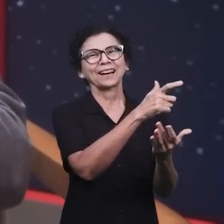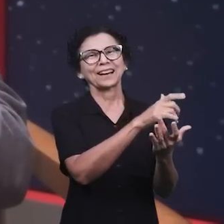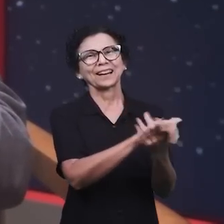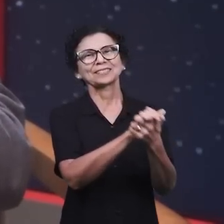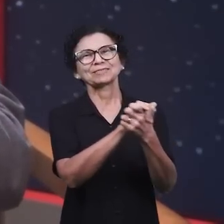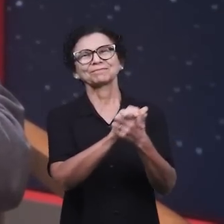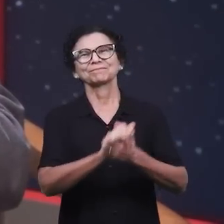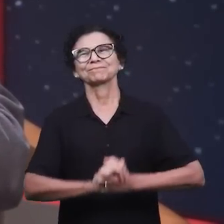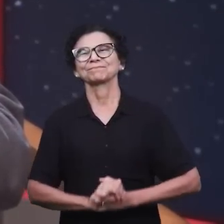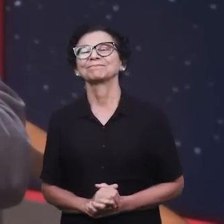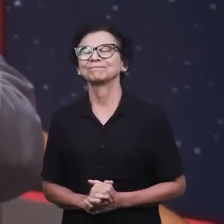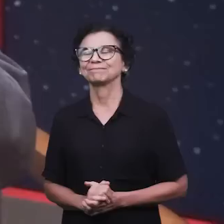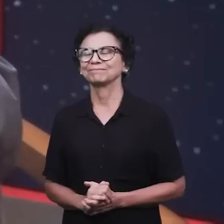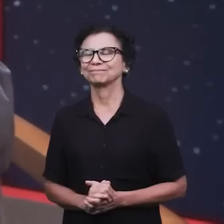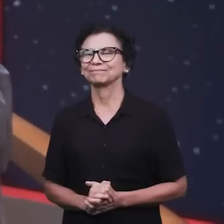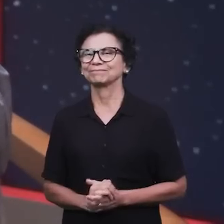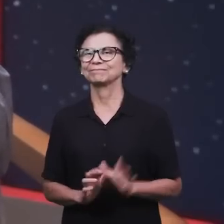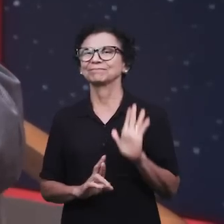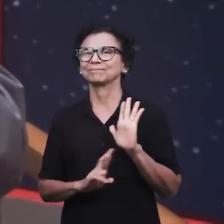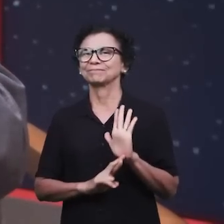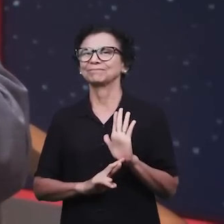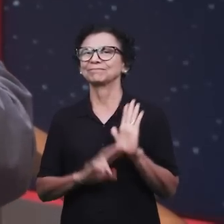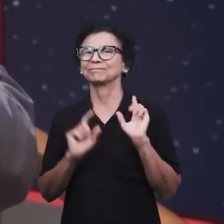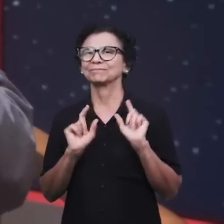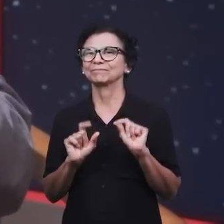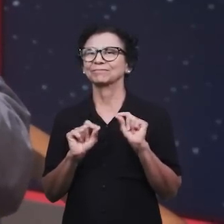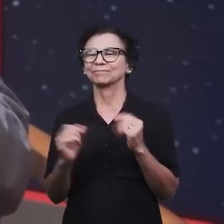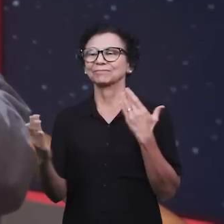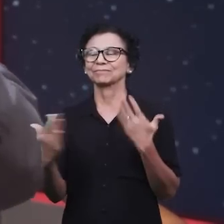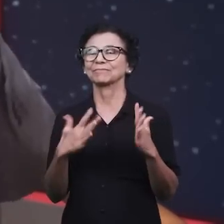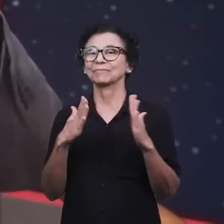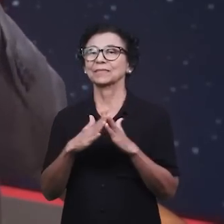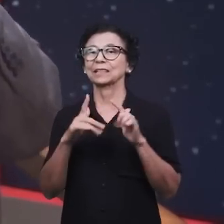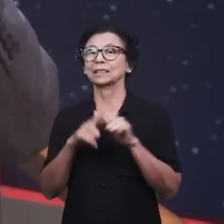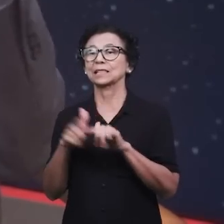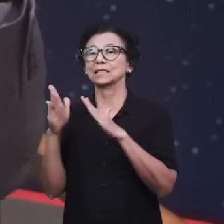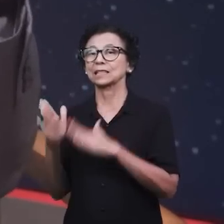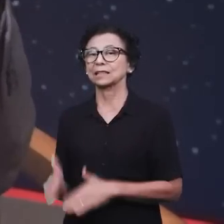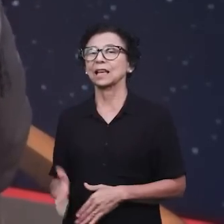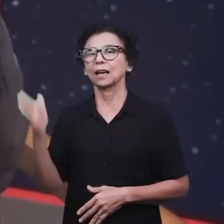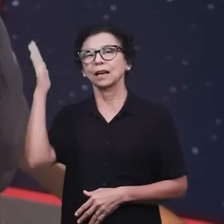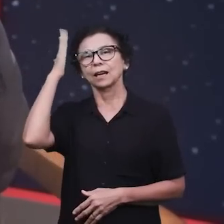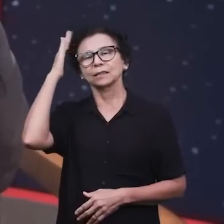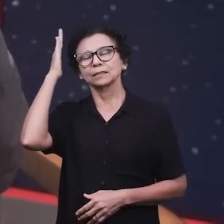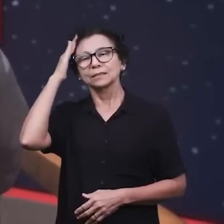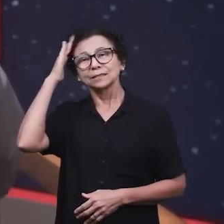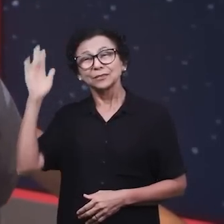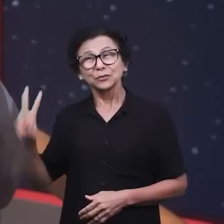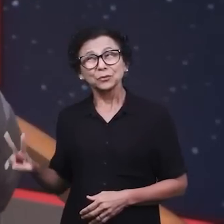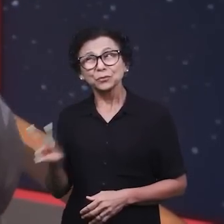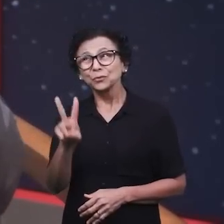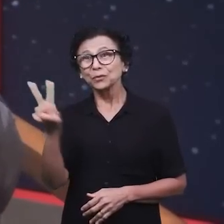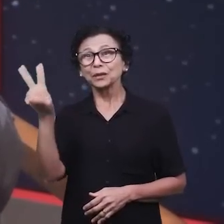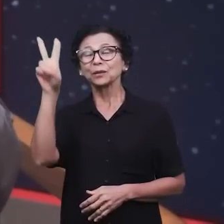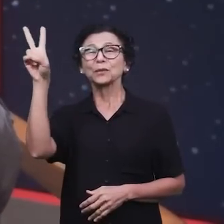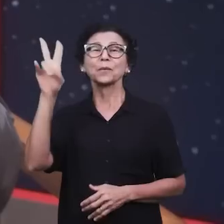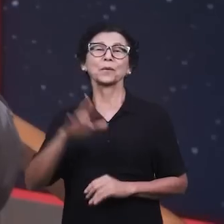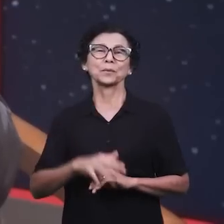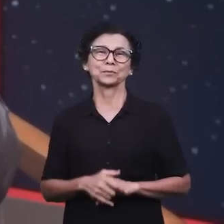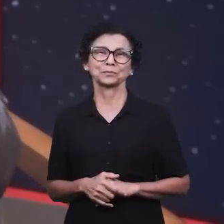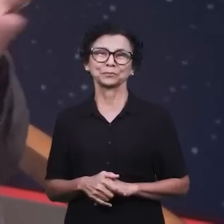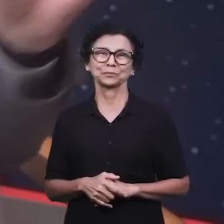alegre que ele vendeu tudo quanto tinha e adquiriu para ele o seu